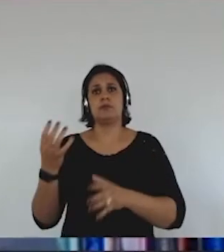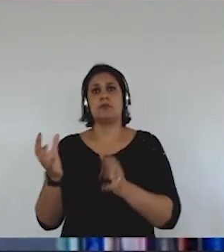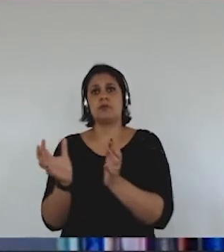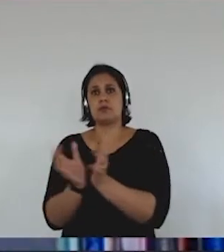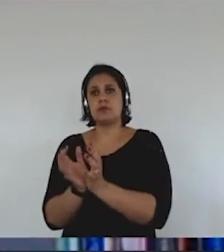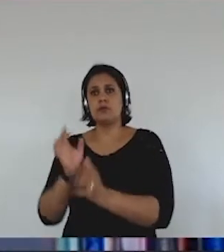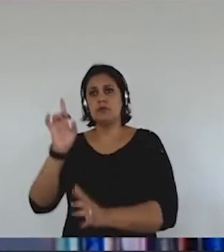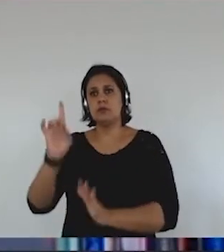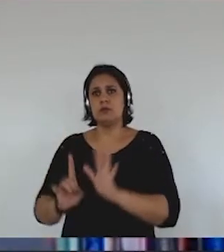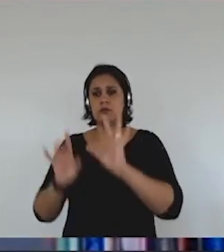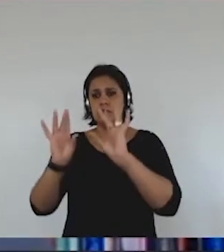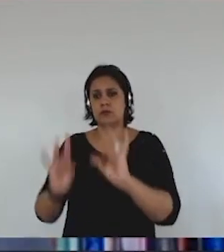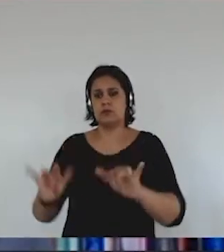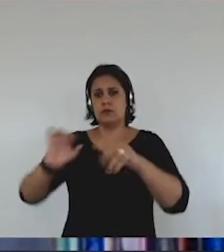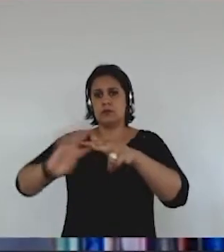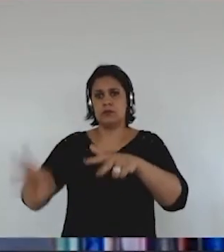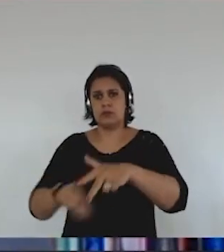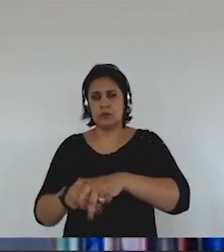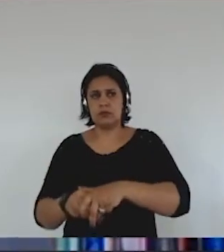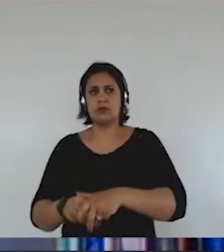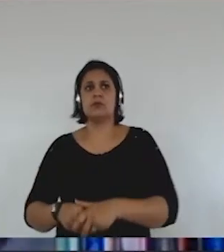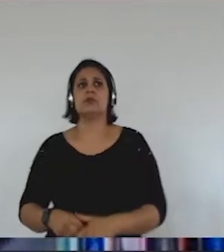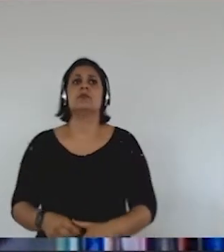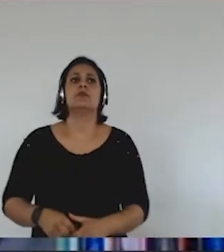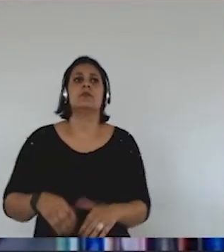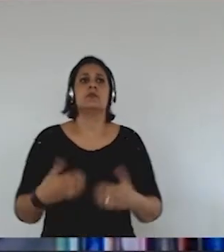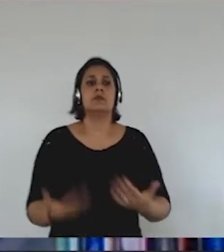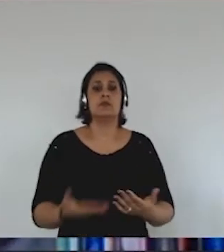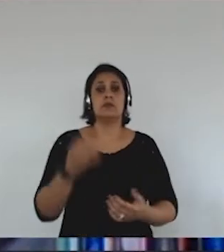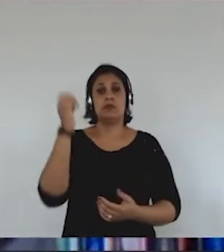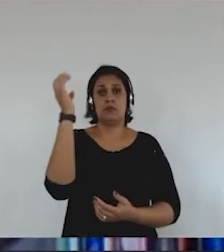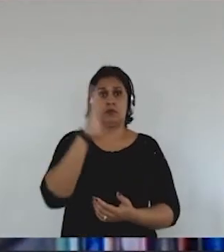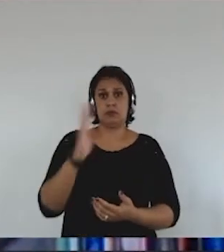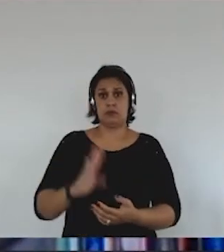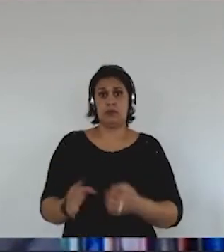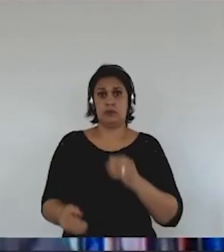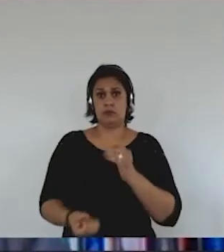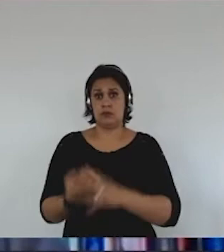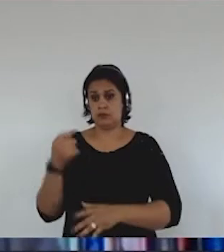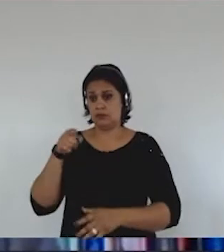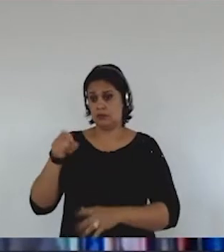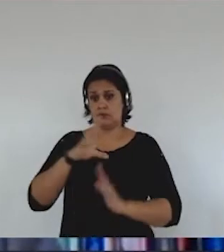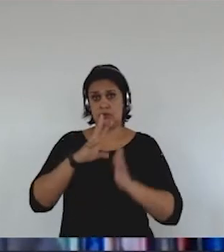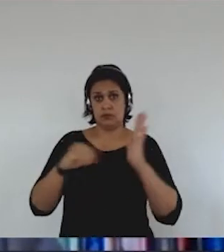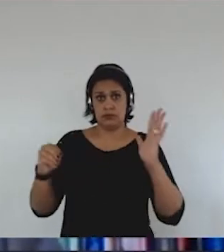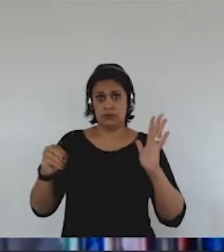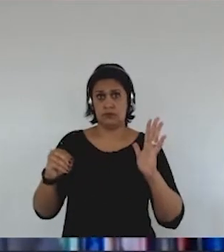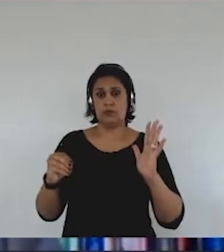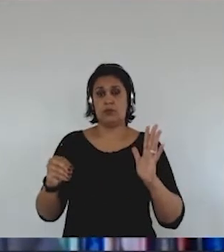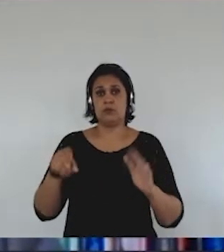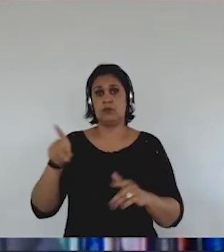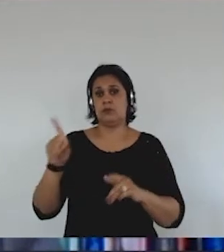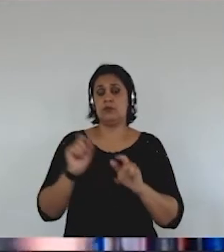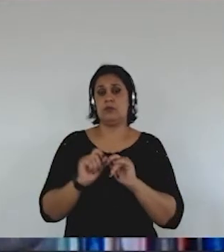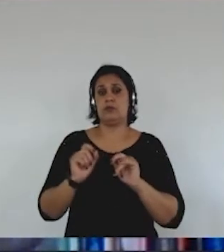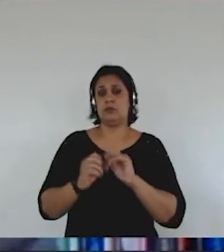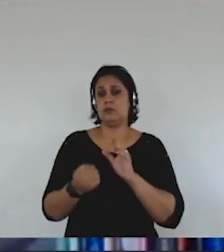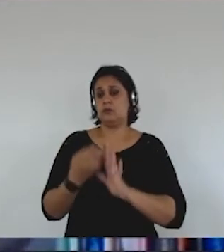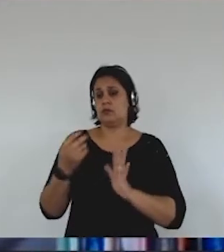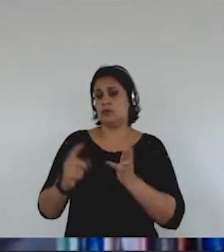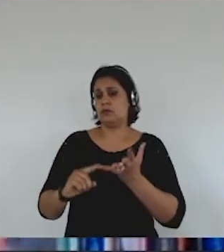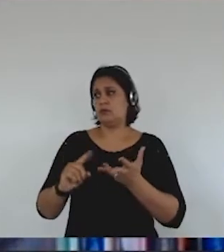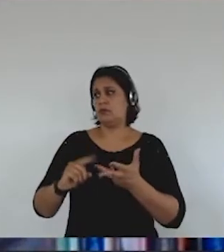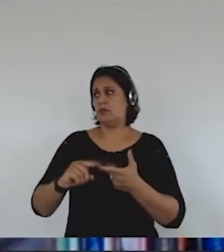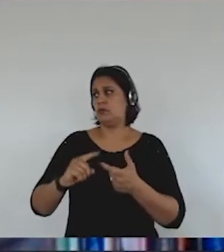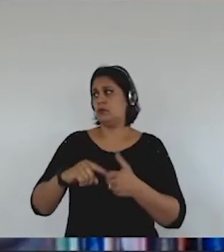corrupção. Por isso que o Brasil, ao adotar esse modelo internalizando, ele cria uma série de leis,